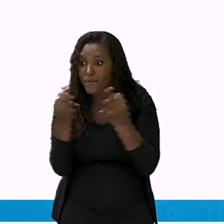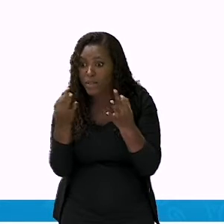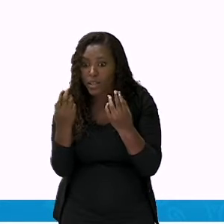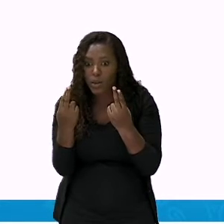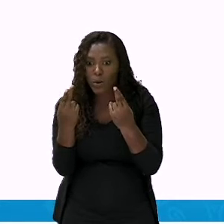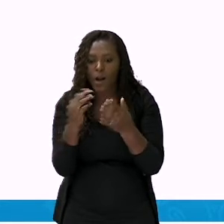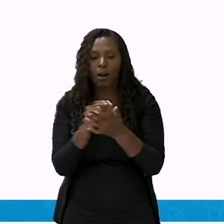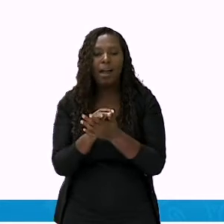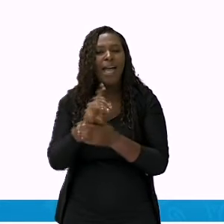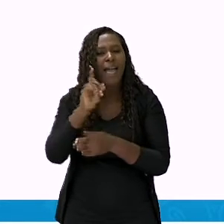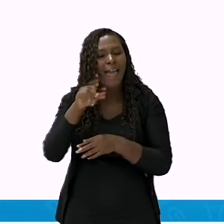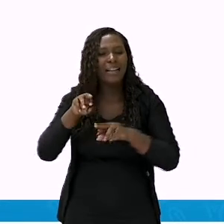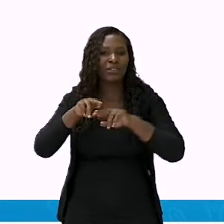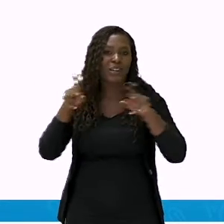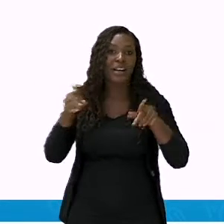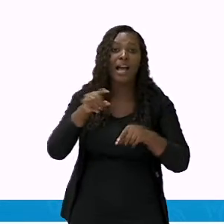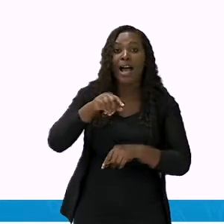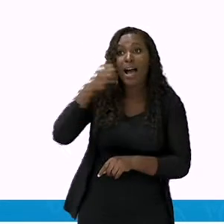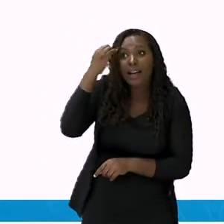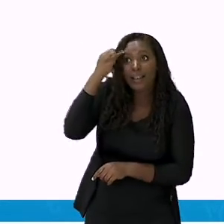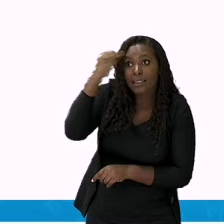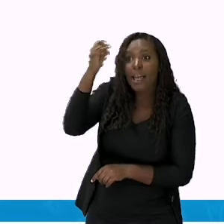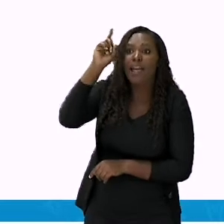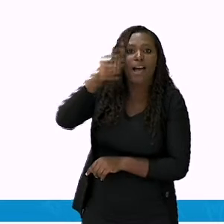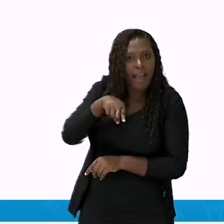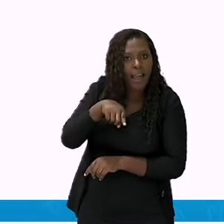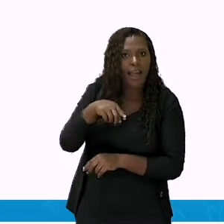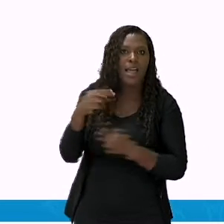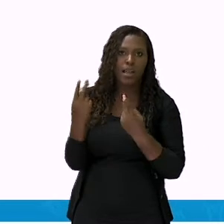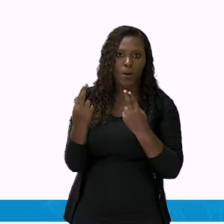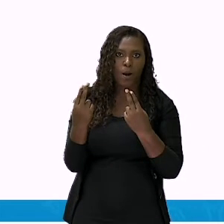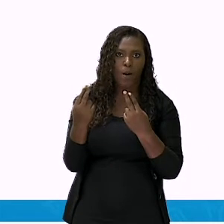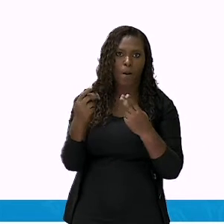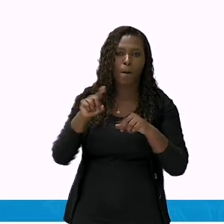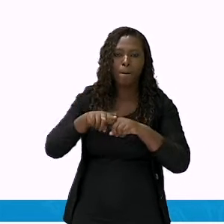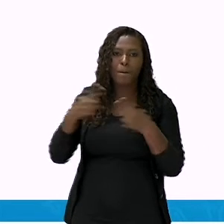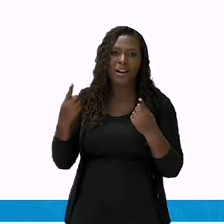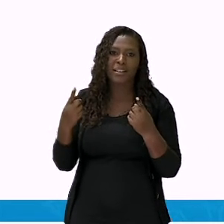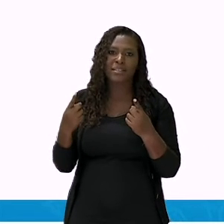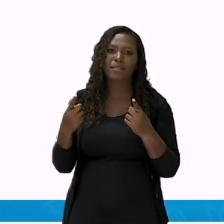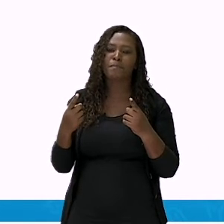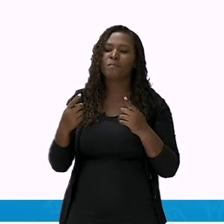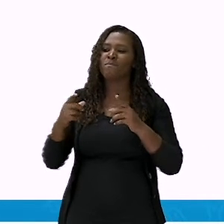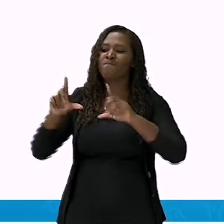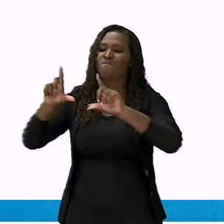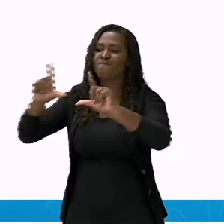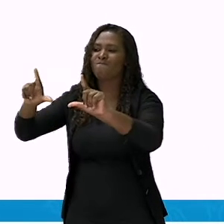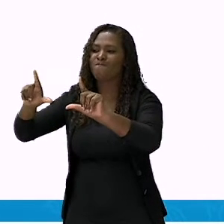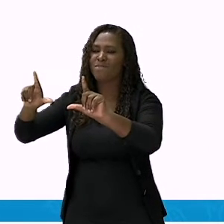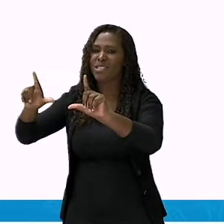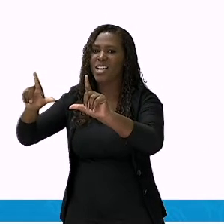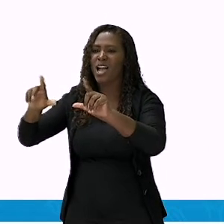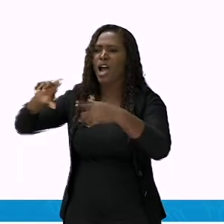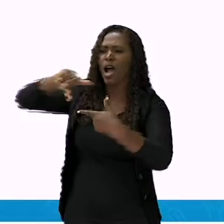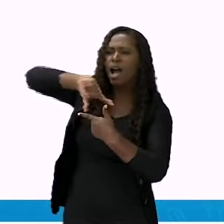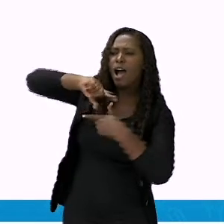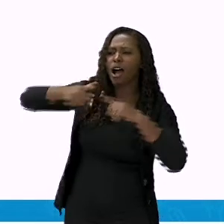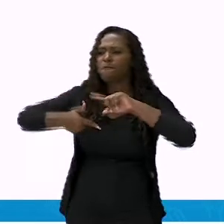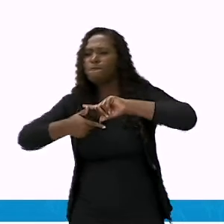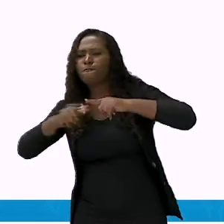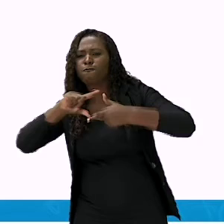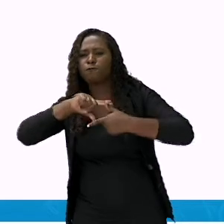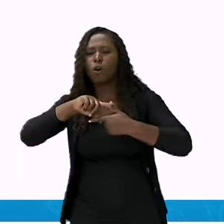suas composições, seja ela na textura, seja ela na cor, seja ela até no formato, até nas